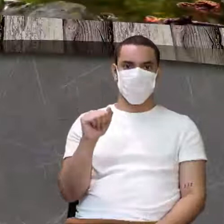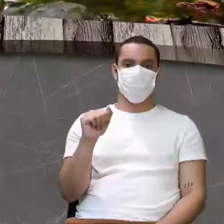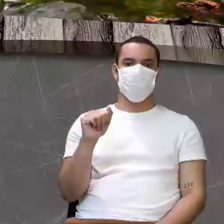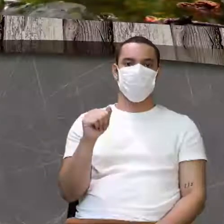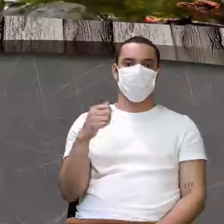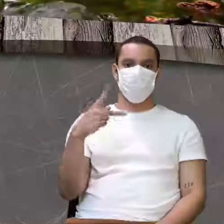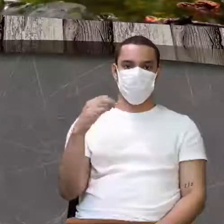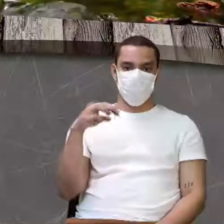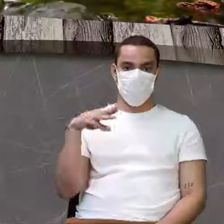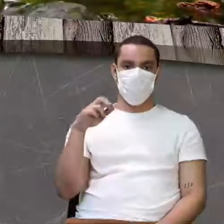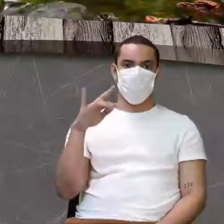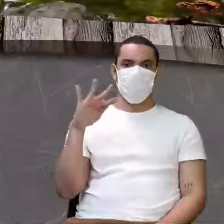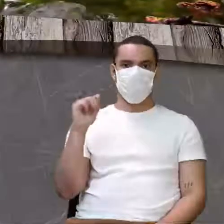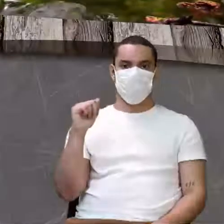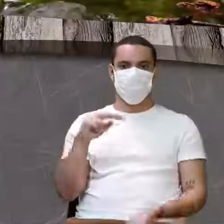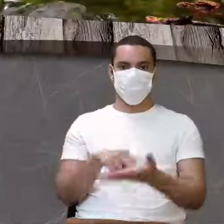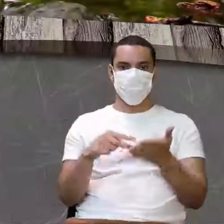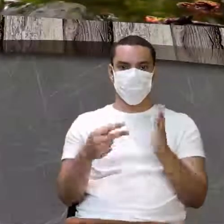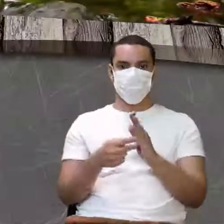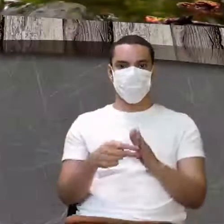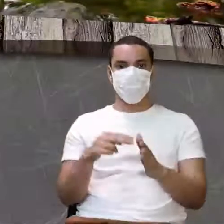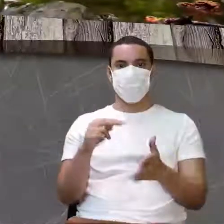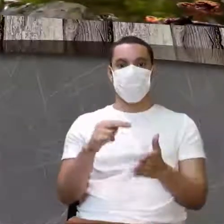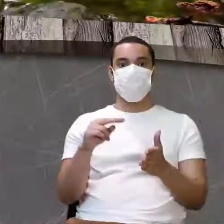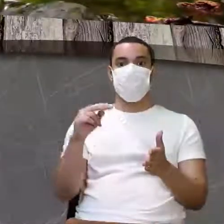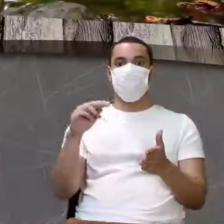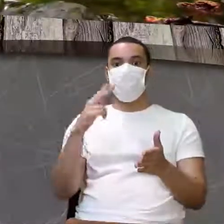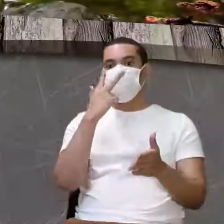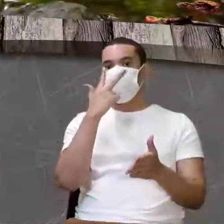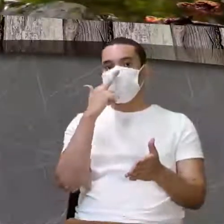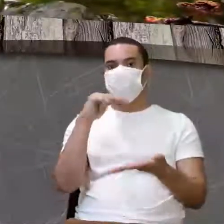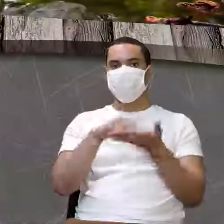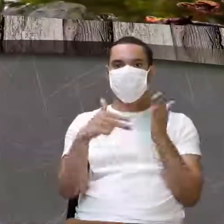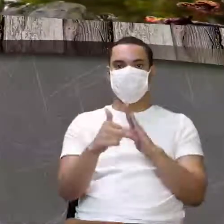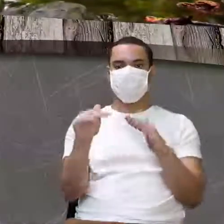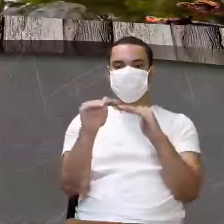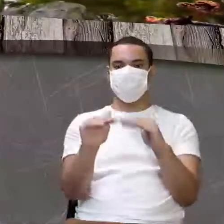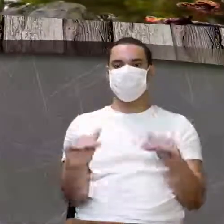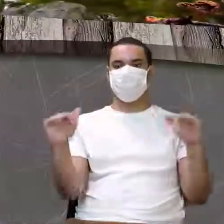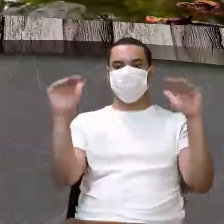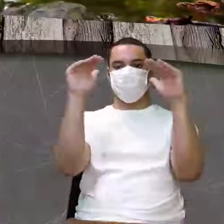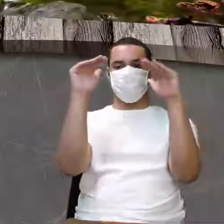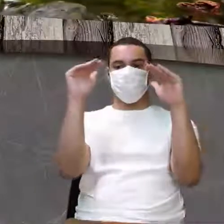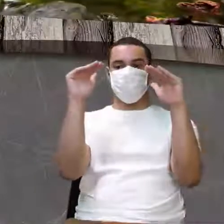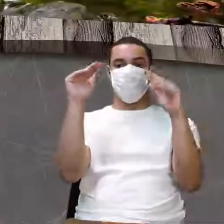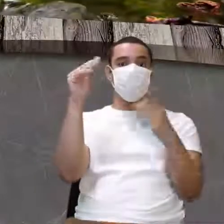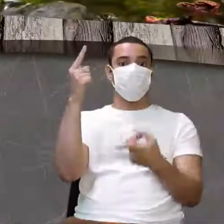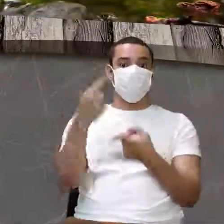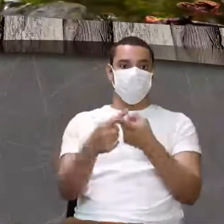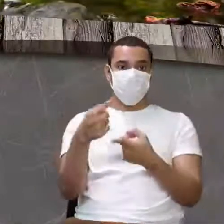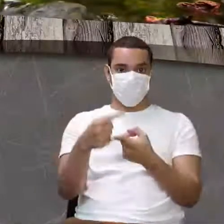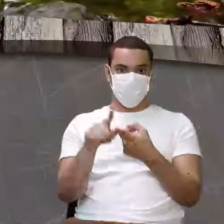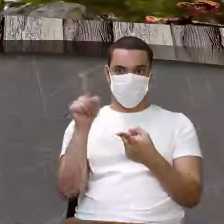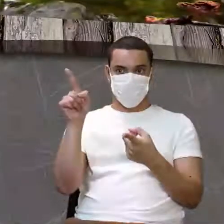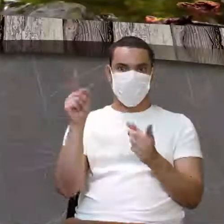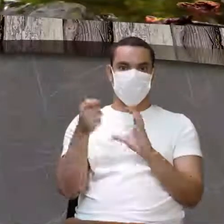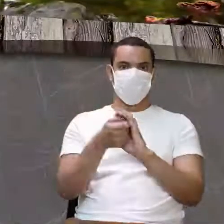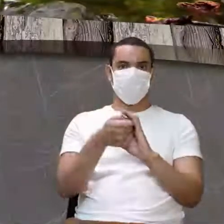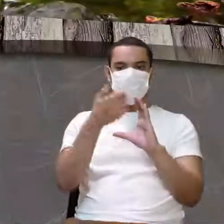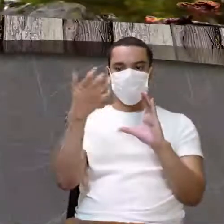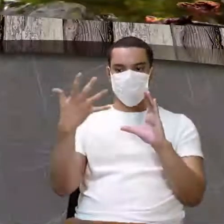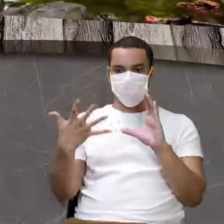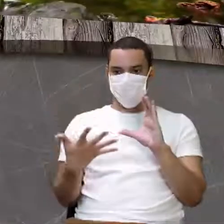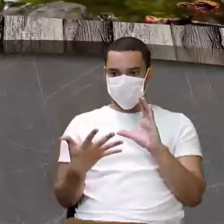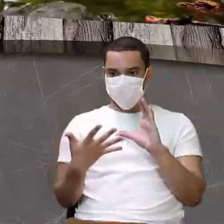autapomorfias. Como se tivesse alto patamar, né? Porque essa